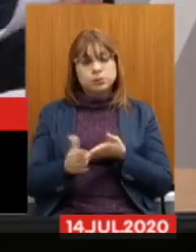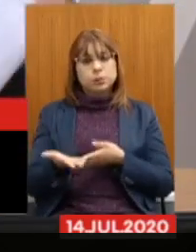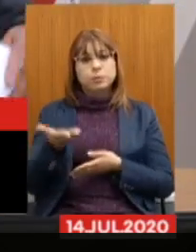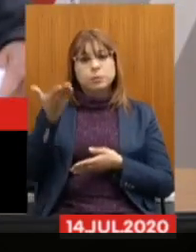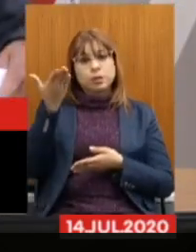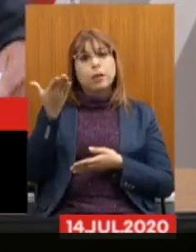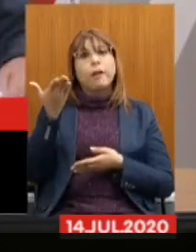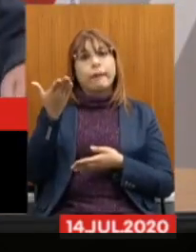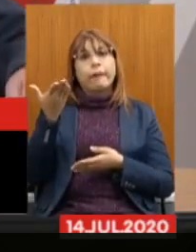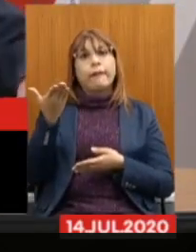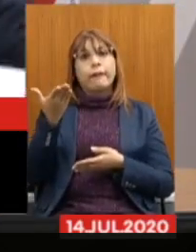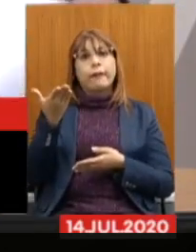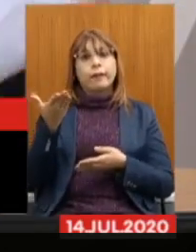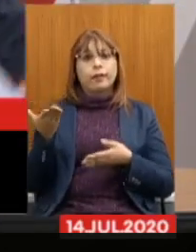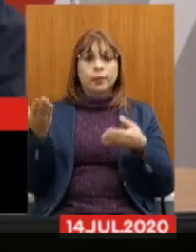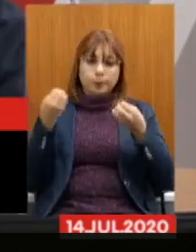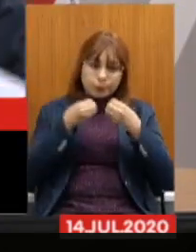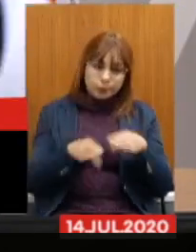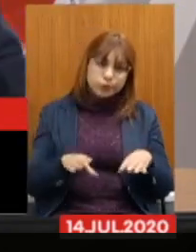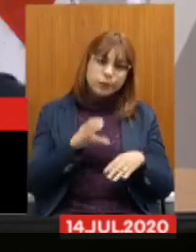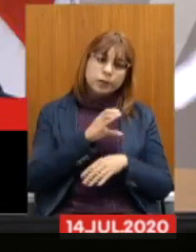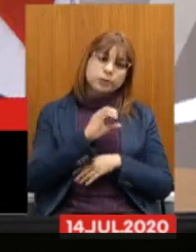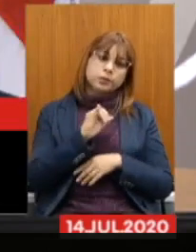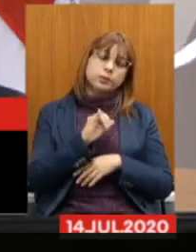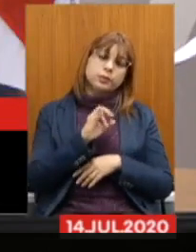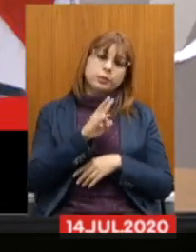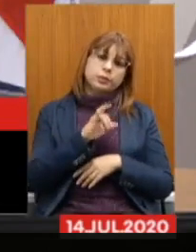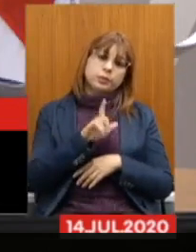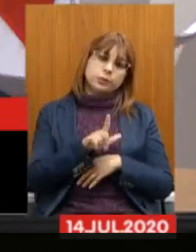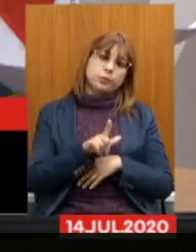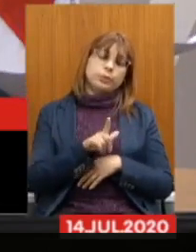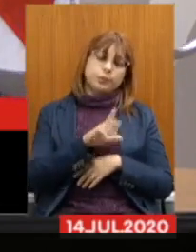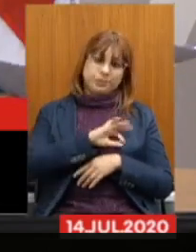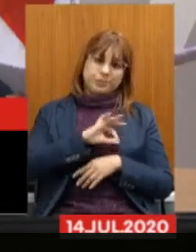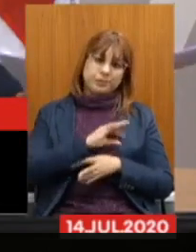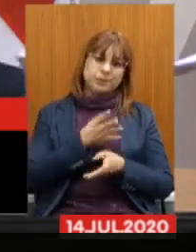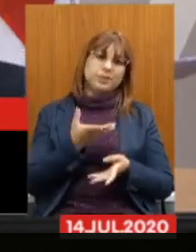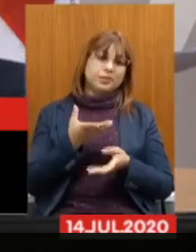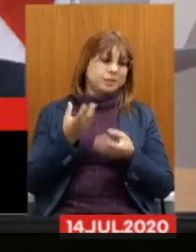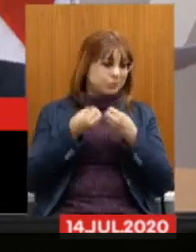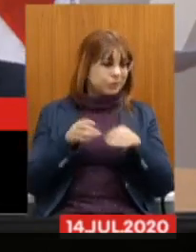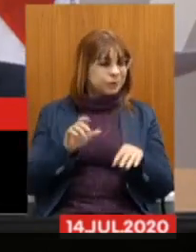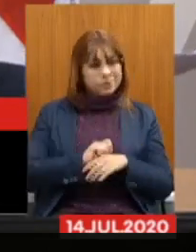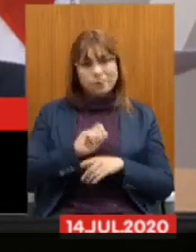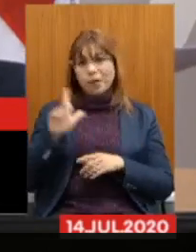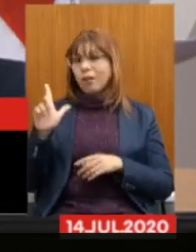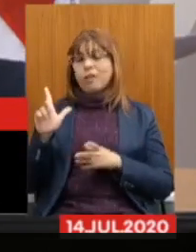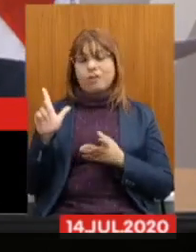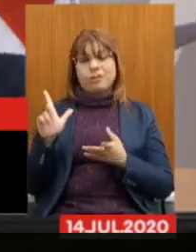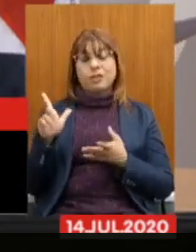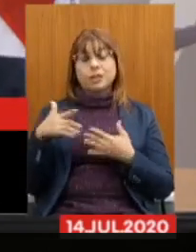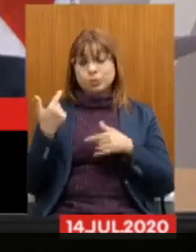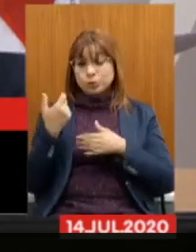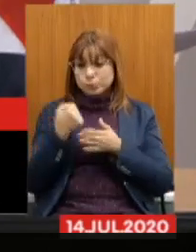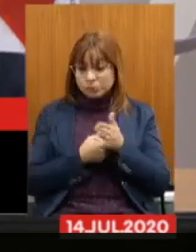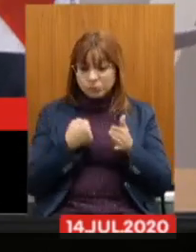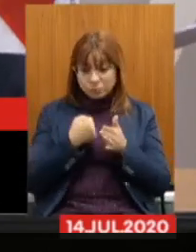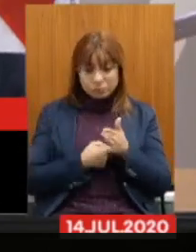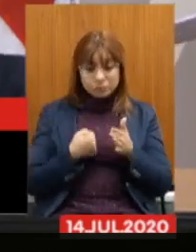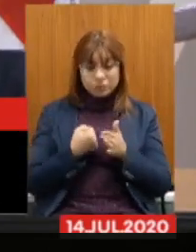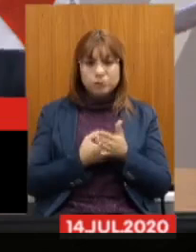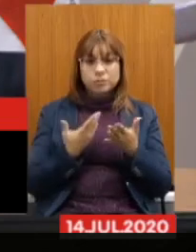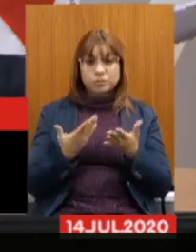recair sobre a área civil mais prejuízo. Então, é uma luta onde a